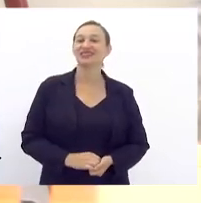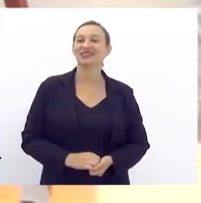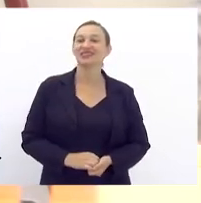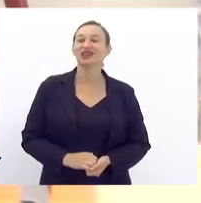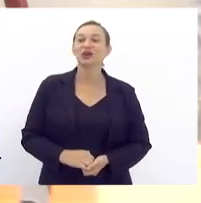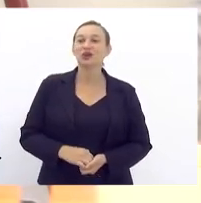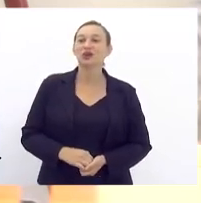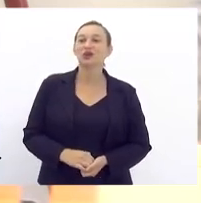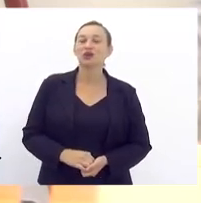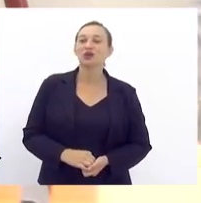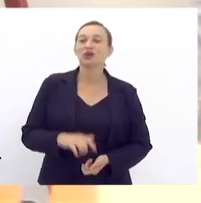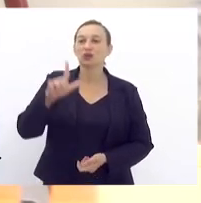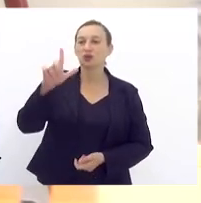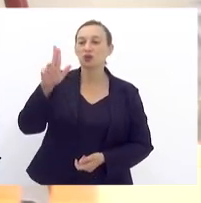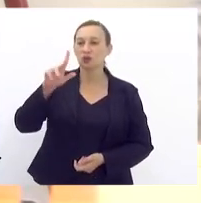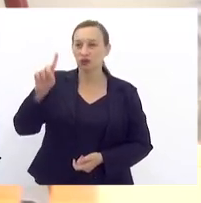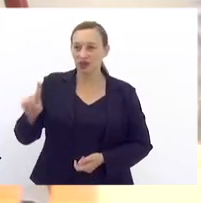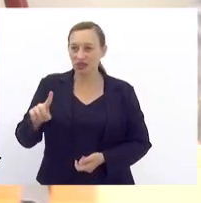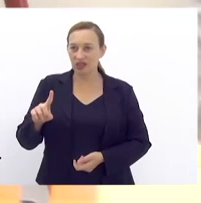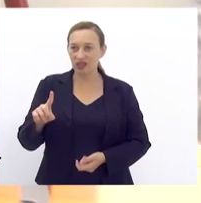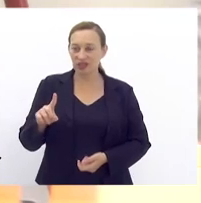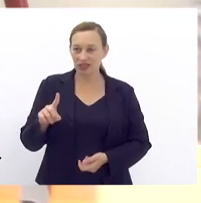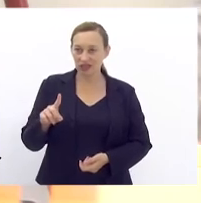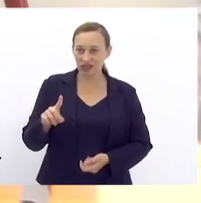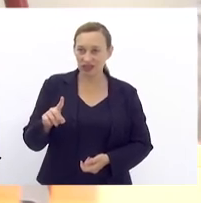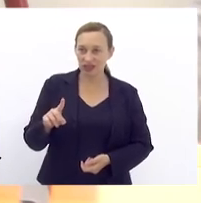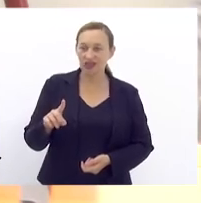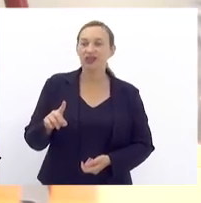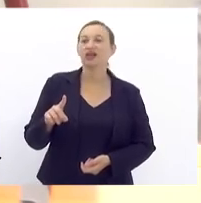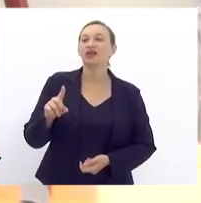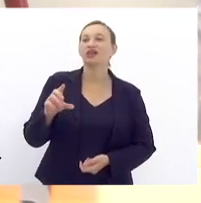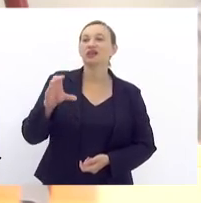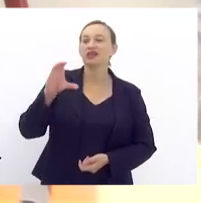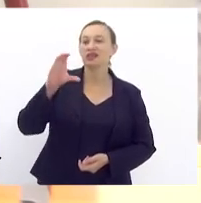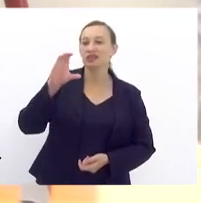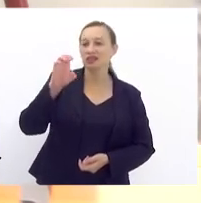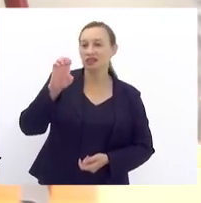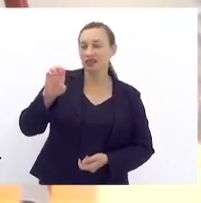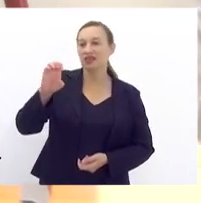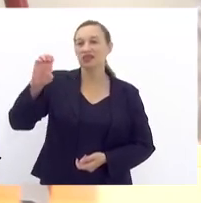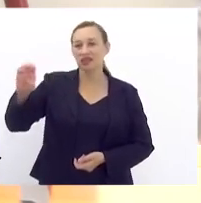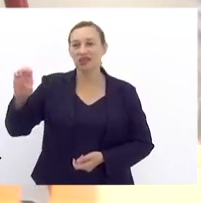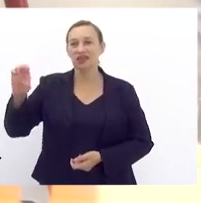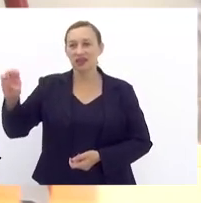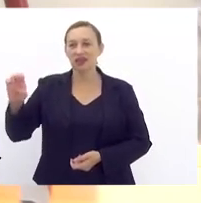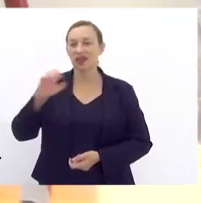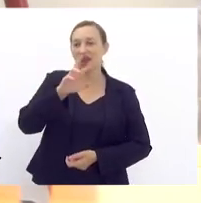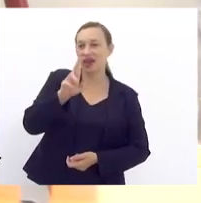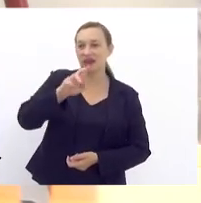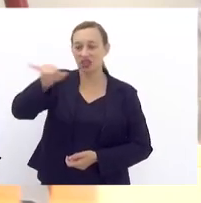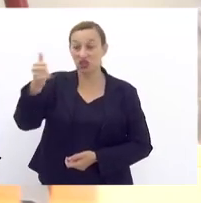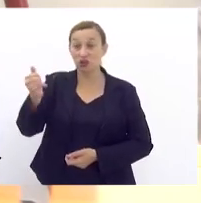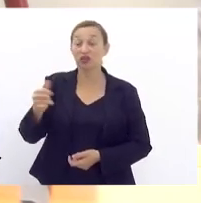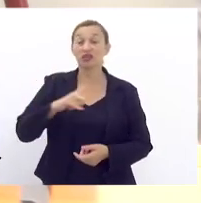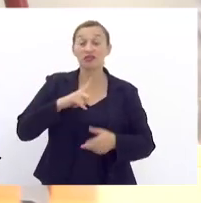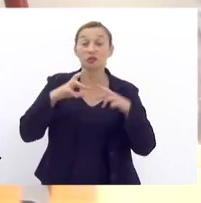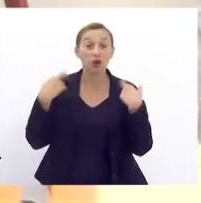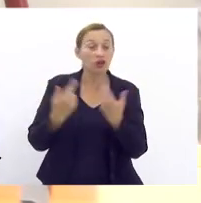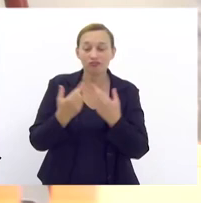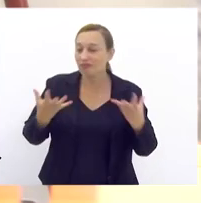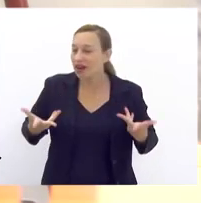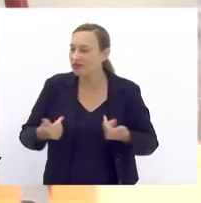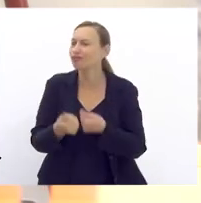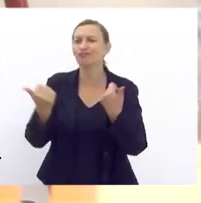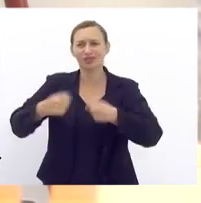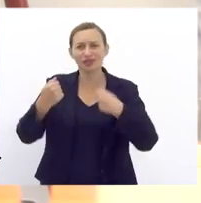o senhor Luiz Gustavo coppola superintendente executivo do CIEE RJ tivemos uma reunião incrível estamos falar disso